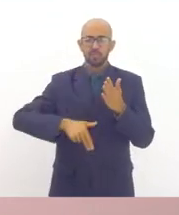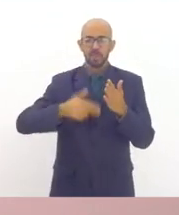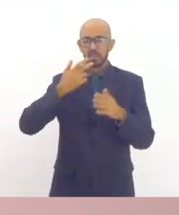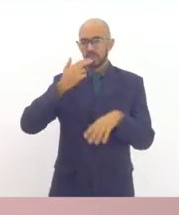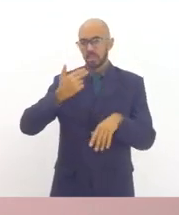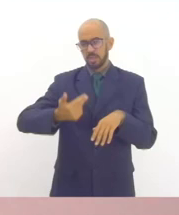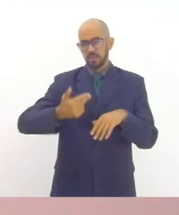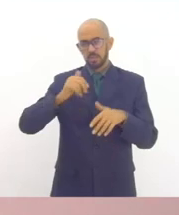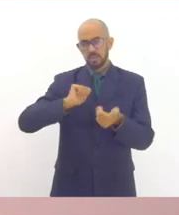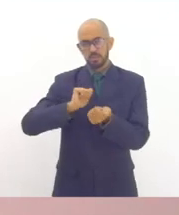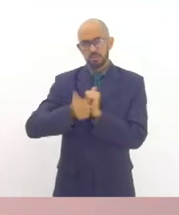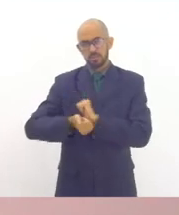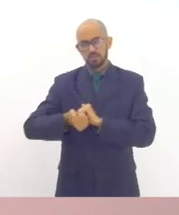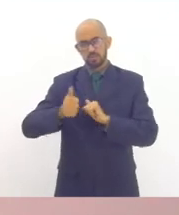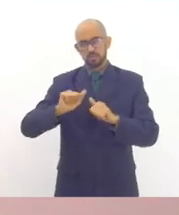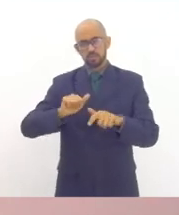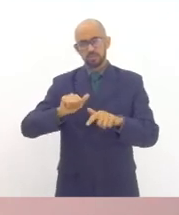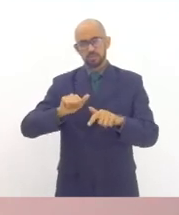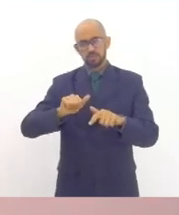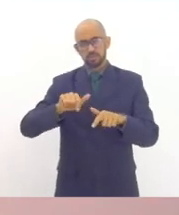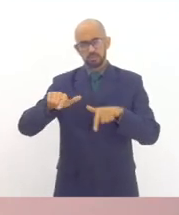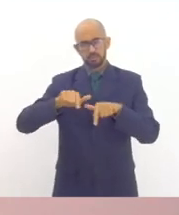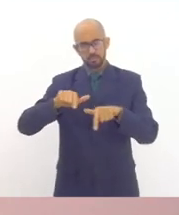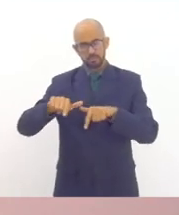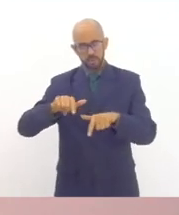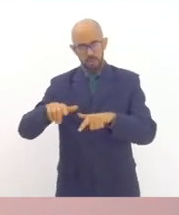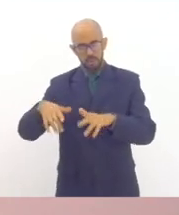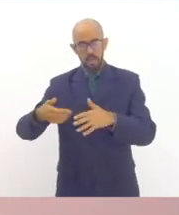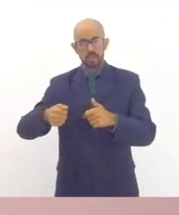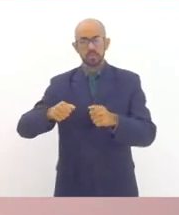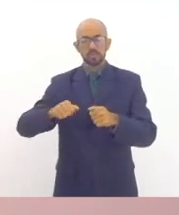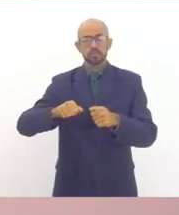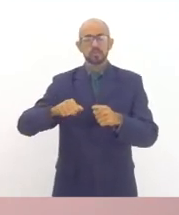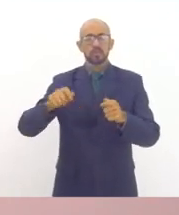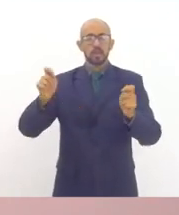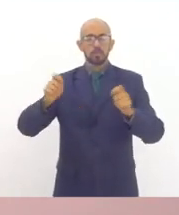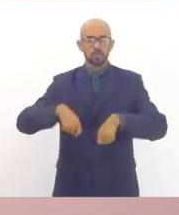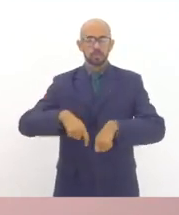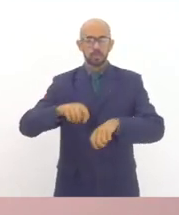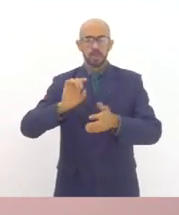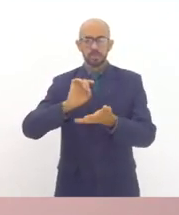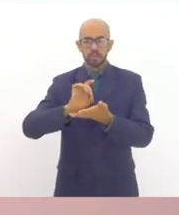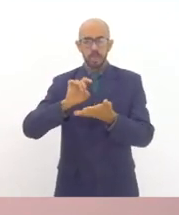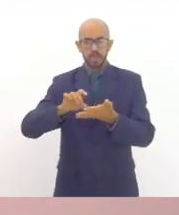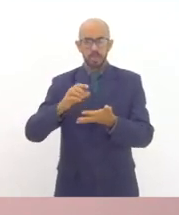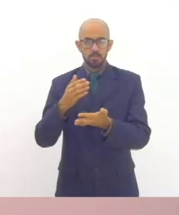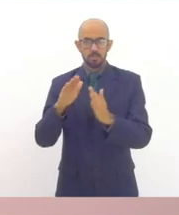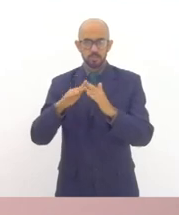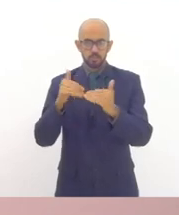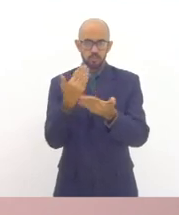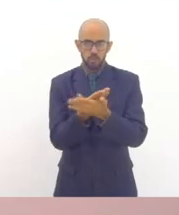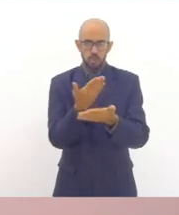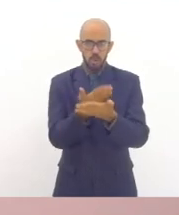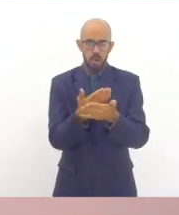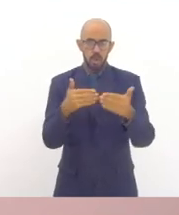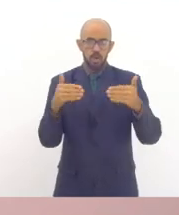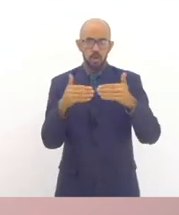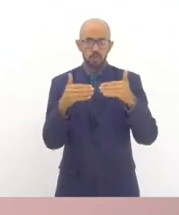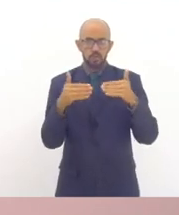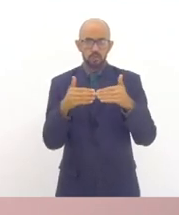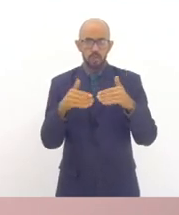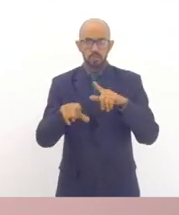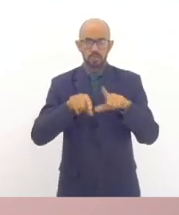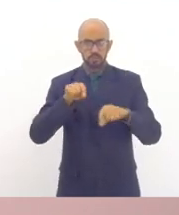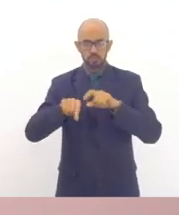artísticas e esportivas, dentro das possibilidades de cada unidade, em consonância com as